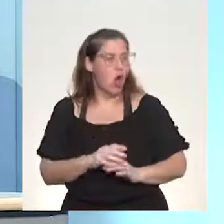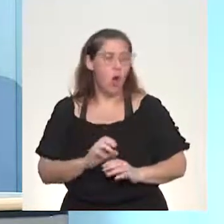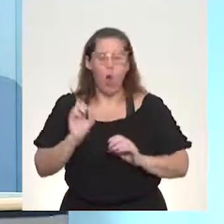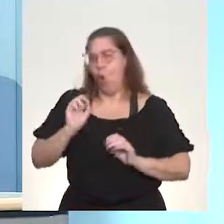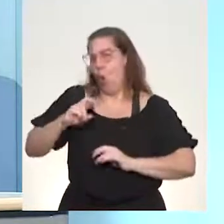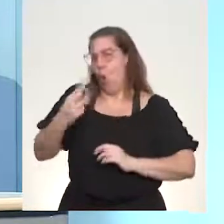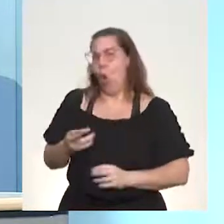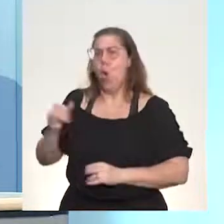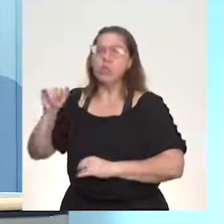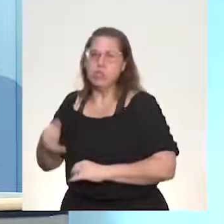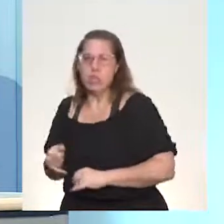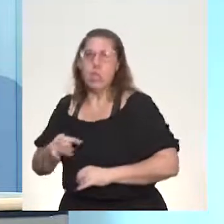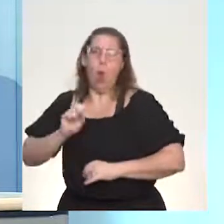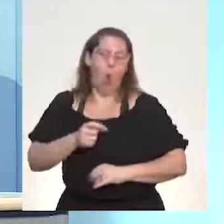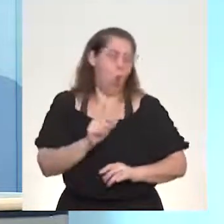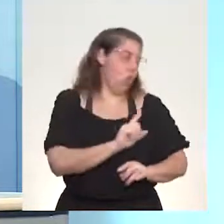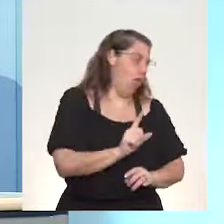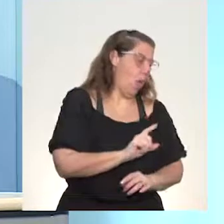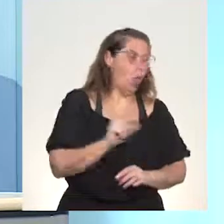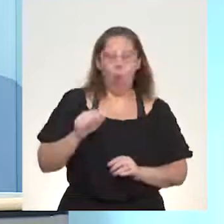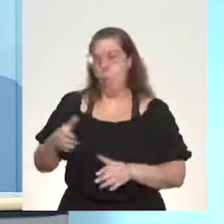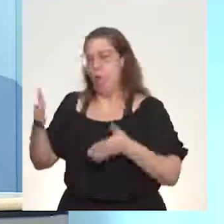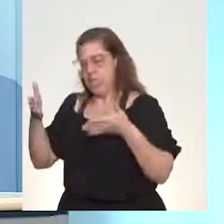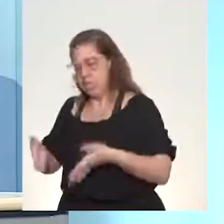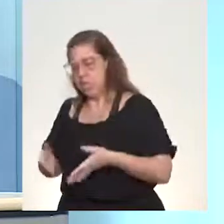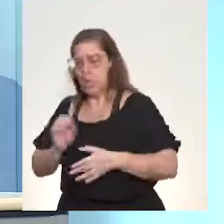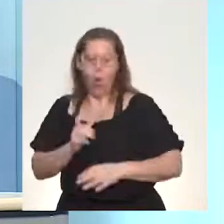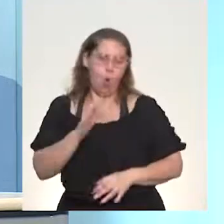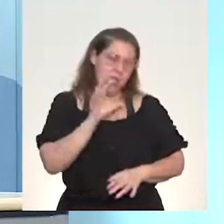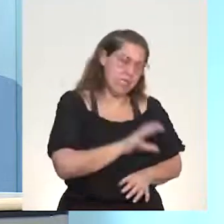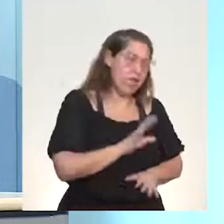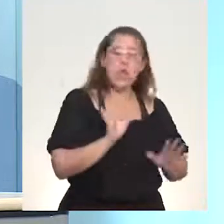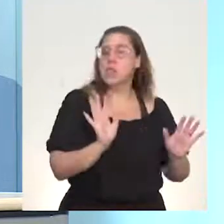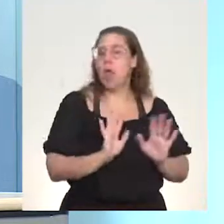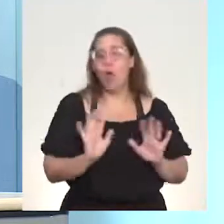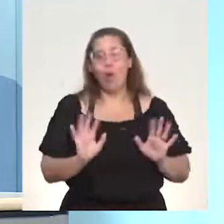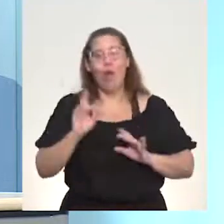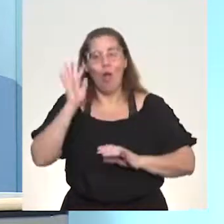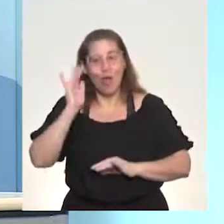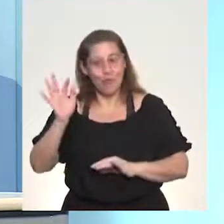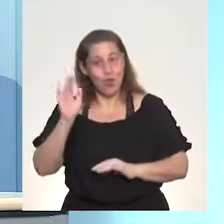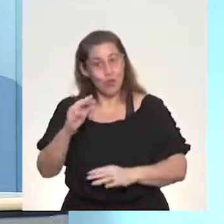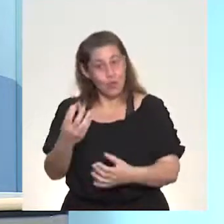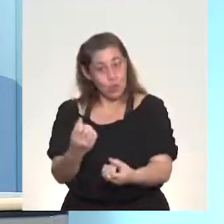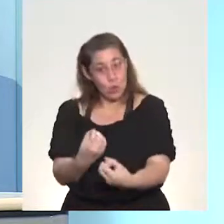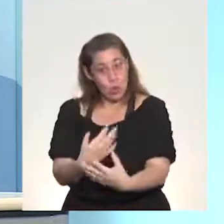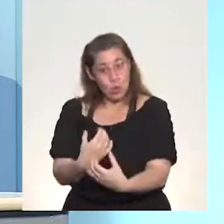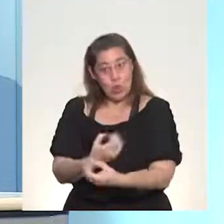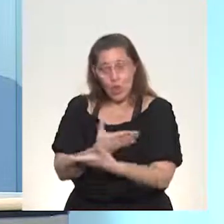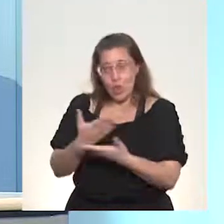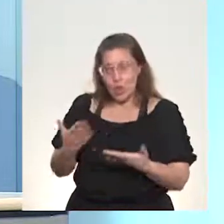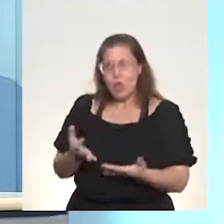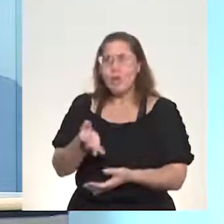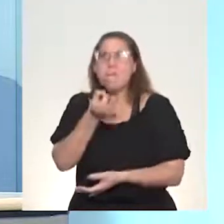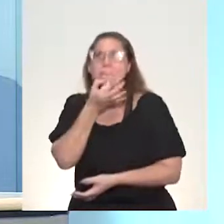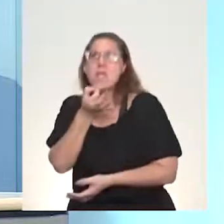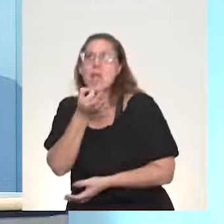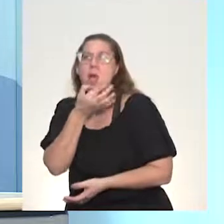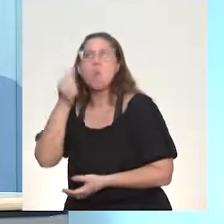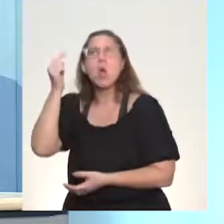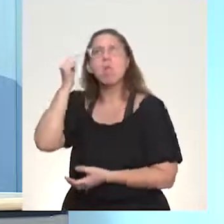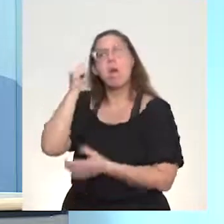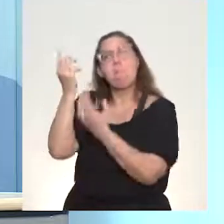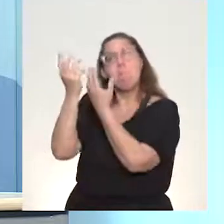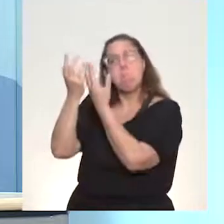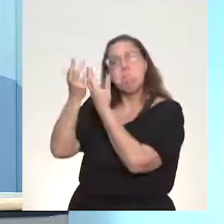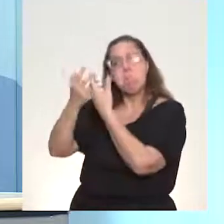é outro, ou é isso, ou é aquilo. A filosofia nos ensina justamente a criticar e a refletir a